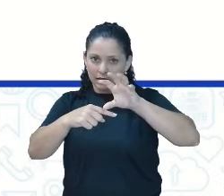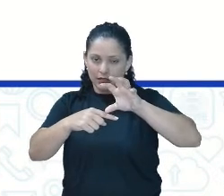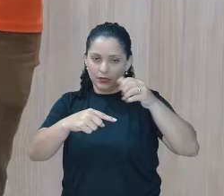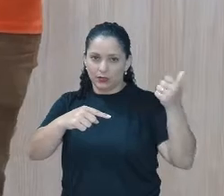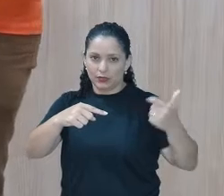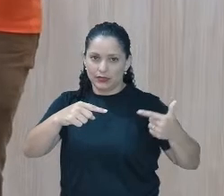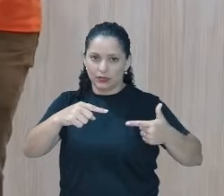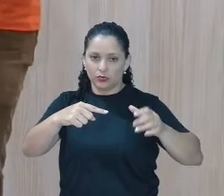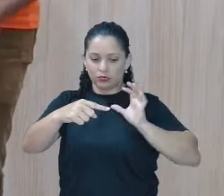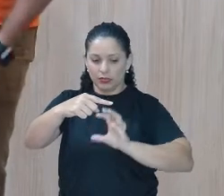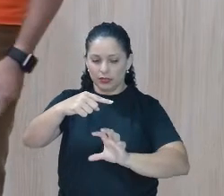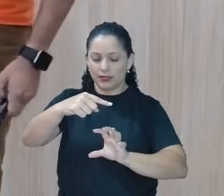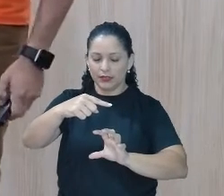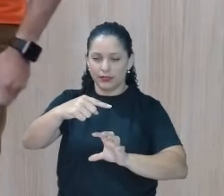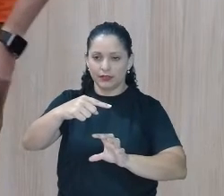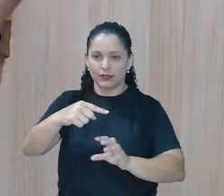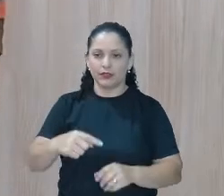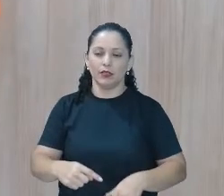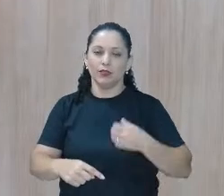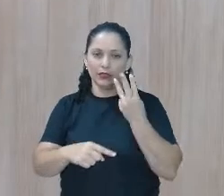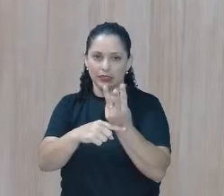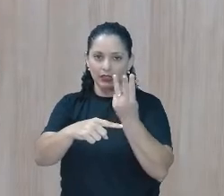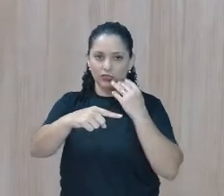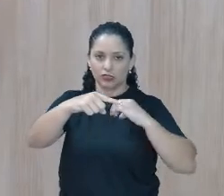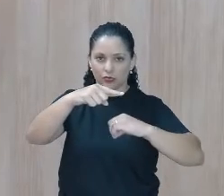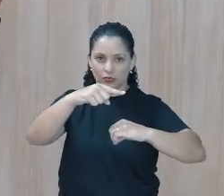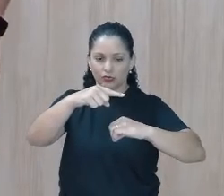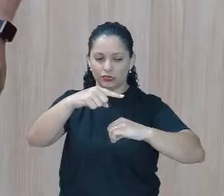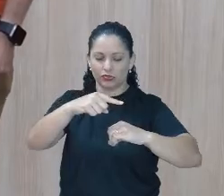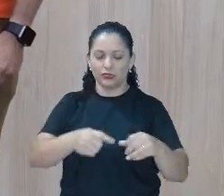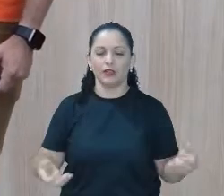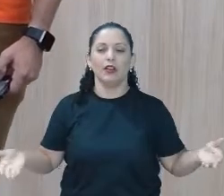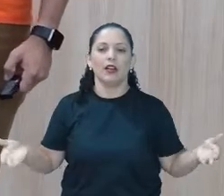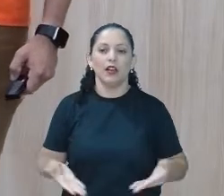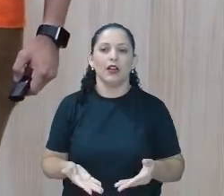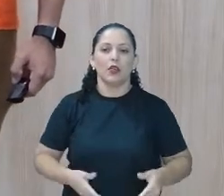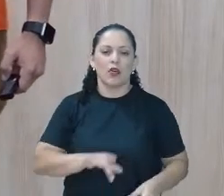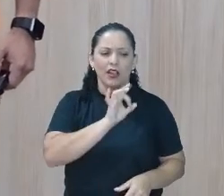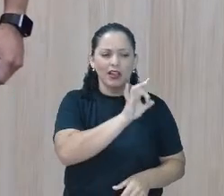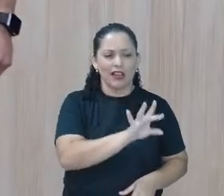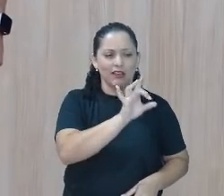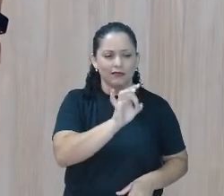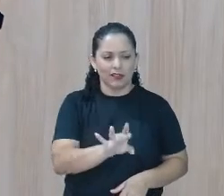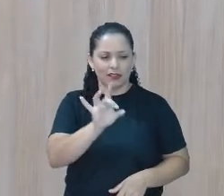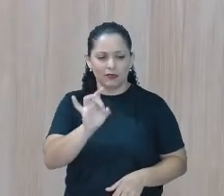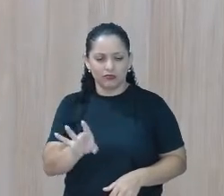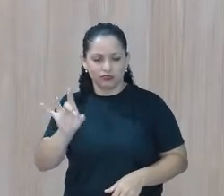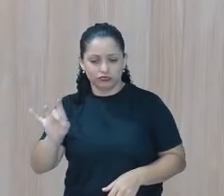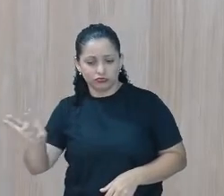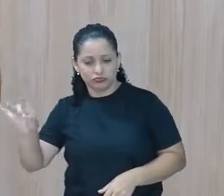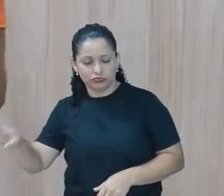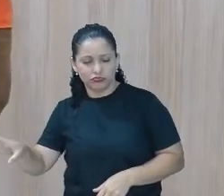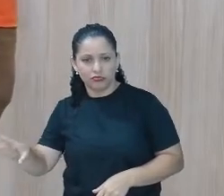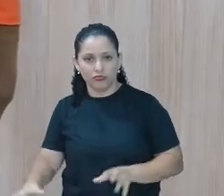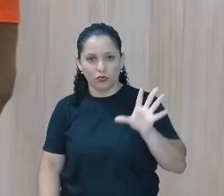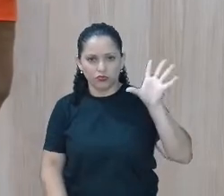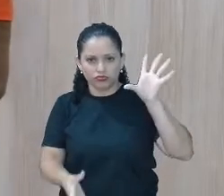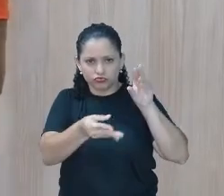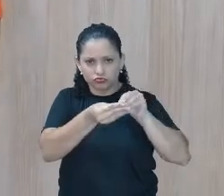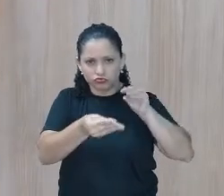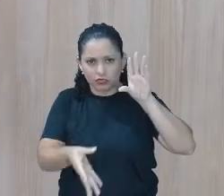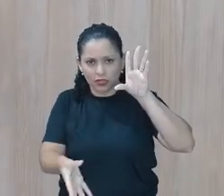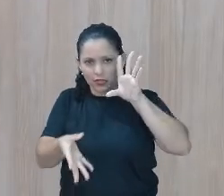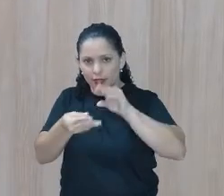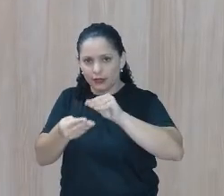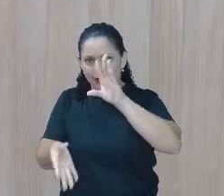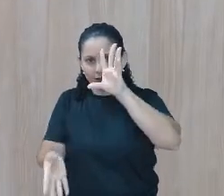da segunda fileira, certo? Eu tenho aí 3 nonos. Então, eu vou pegar cada razão dessa daí e vou simplificar,